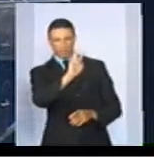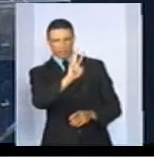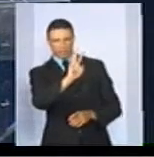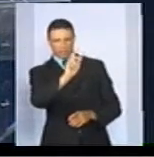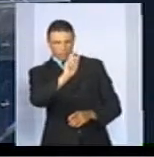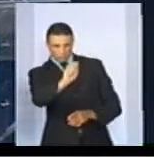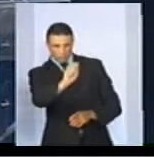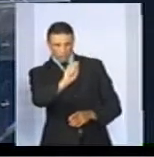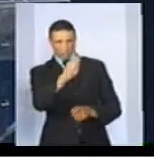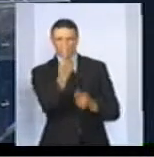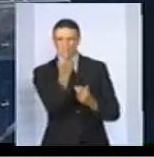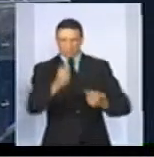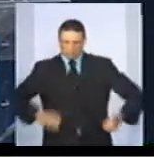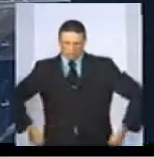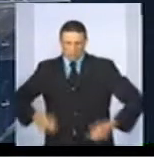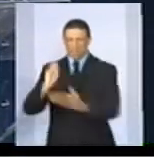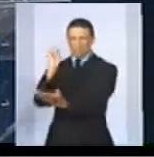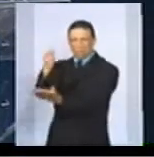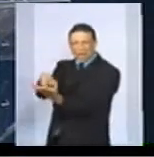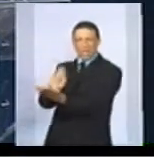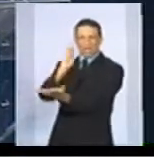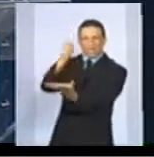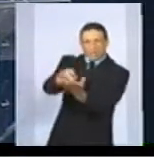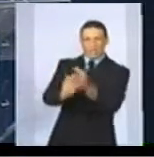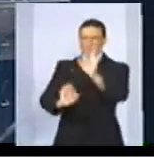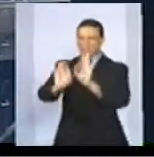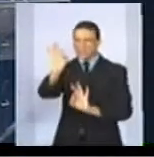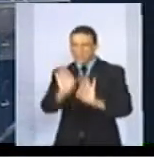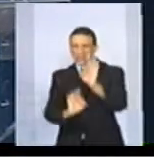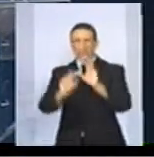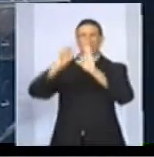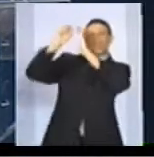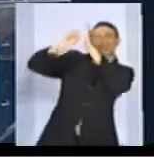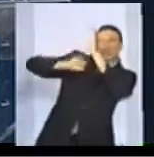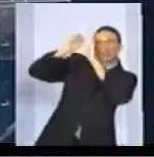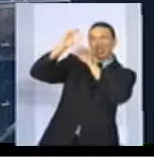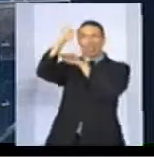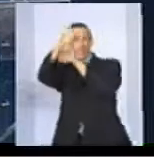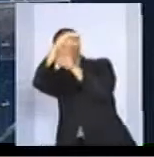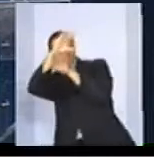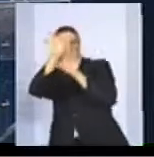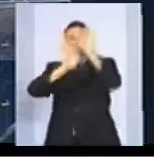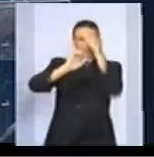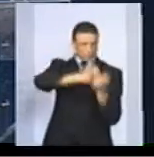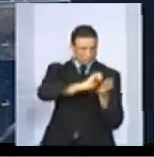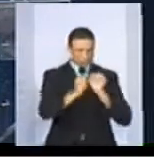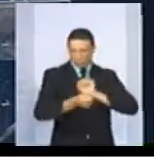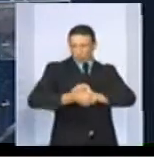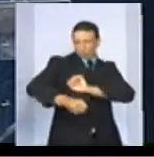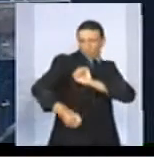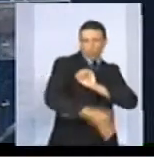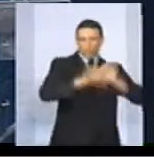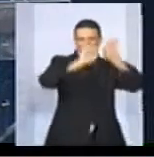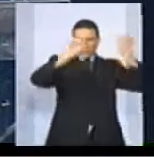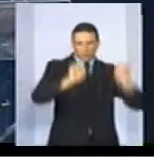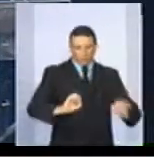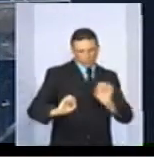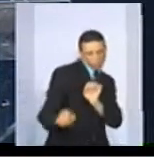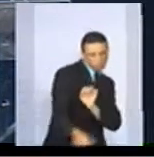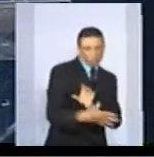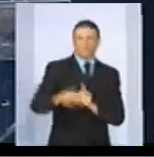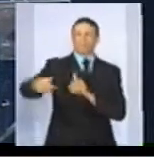despesas em equipamentos a que são obrigadas as empresas para se adaptarem ao novo sistema as atuais